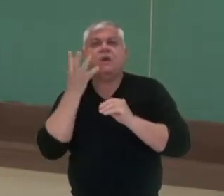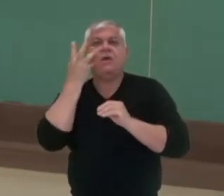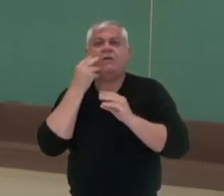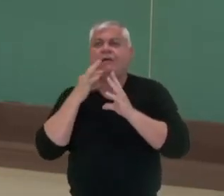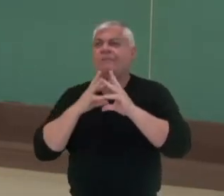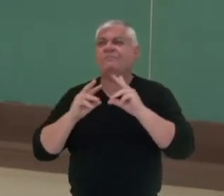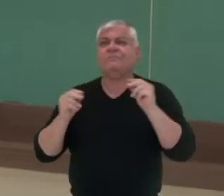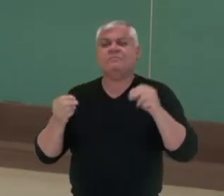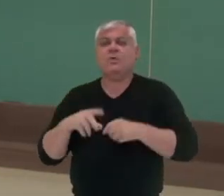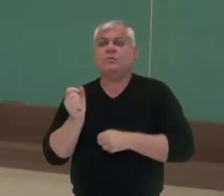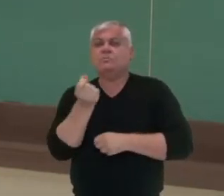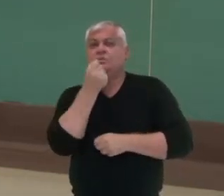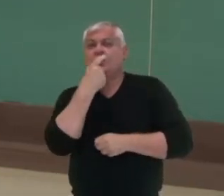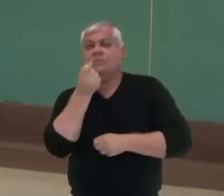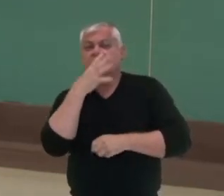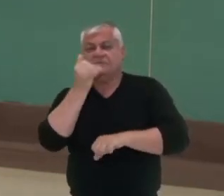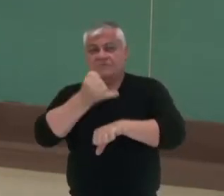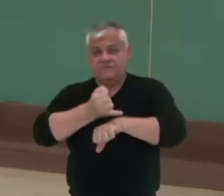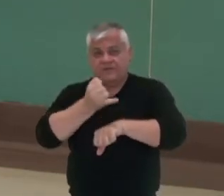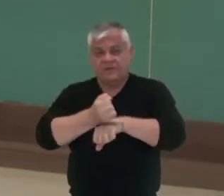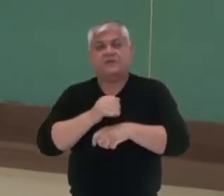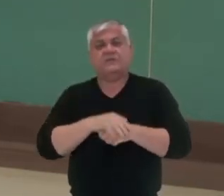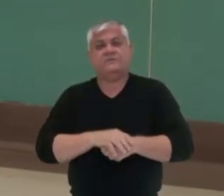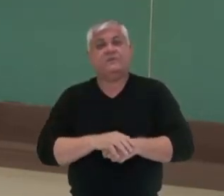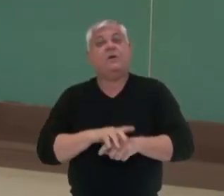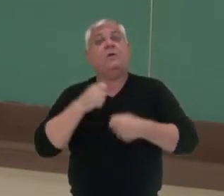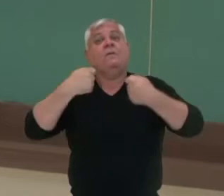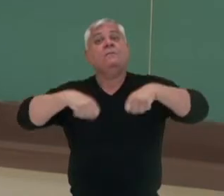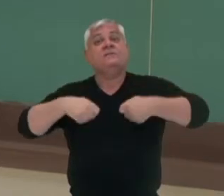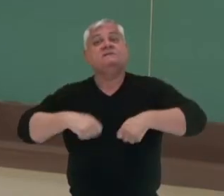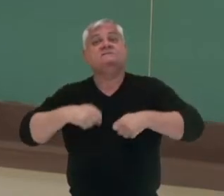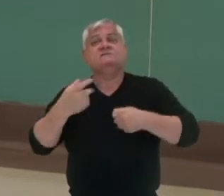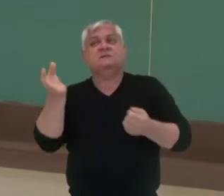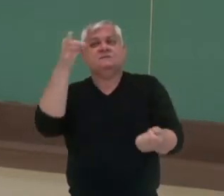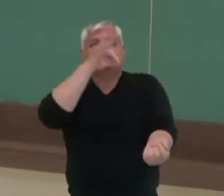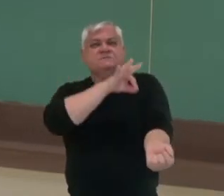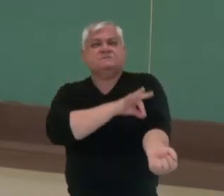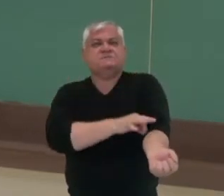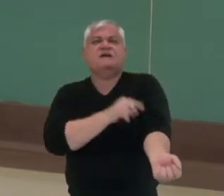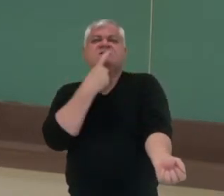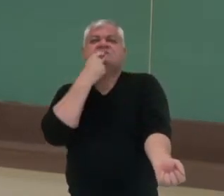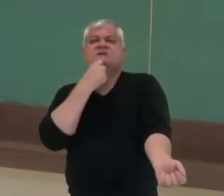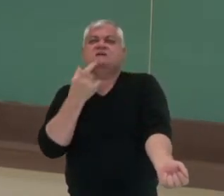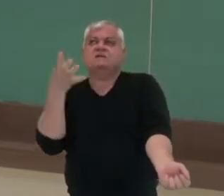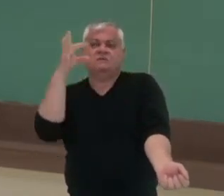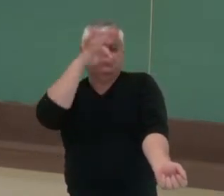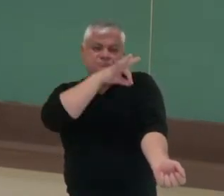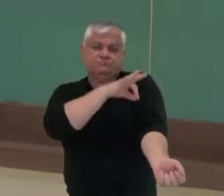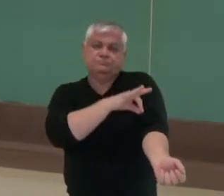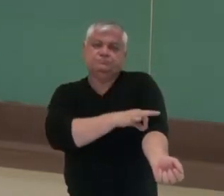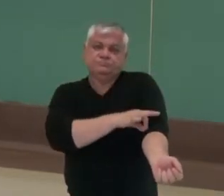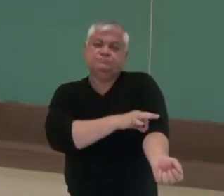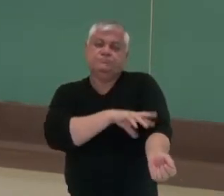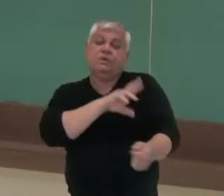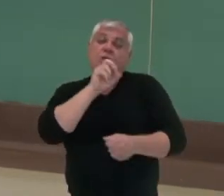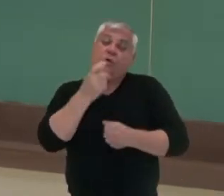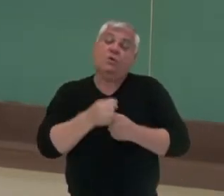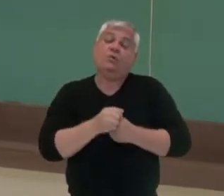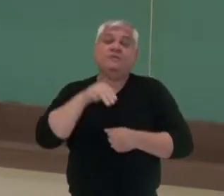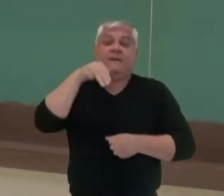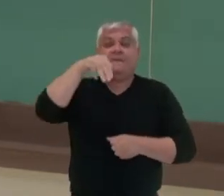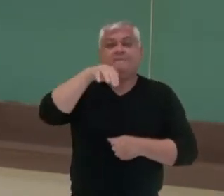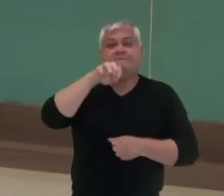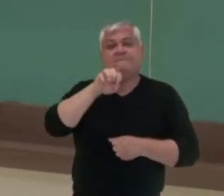comprimidos de ferro, mas também pode ser que precise de uma transfusão sanguínea, né, ou até a transfusão lá da medula óssea, que é onde se